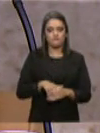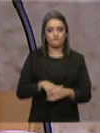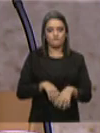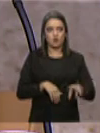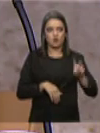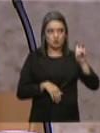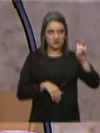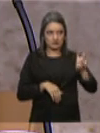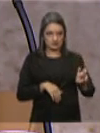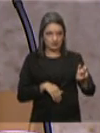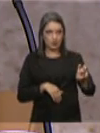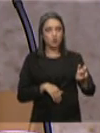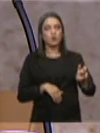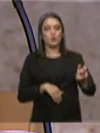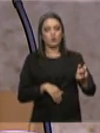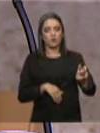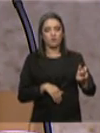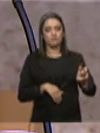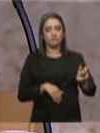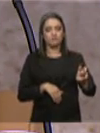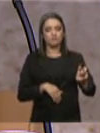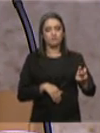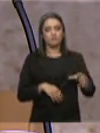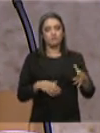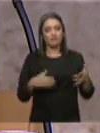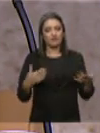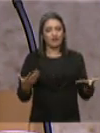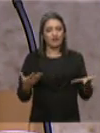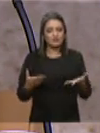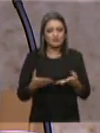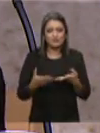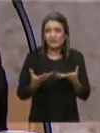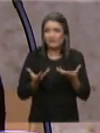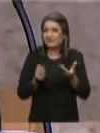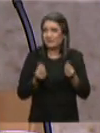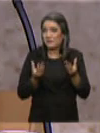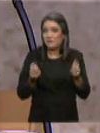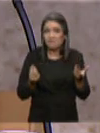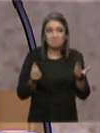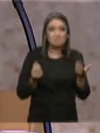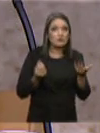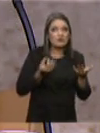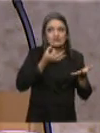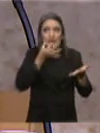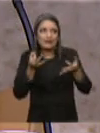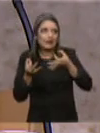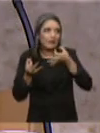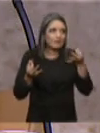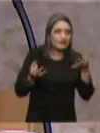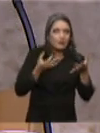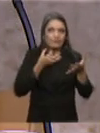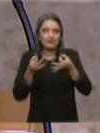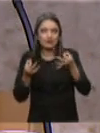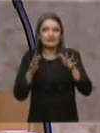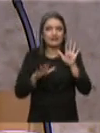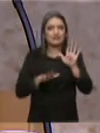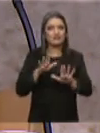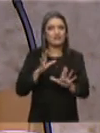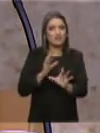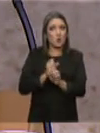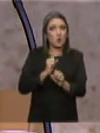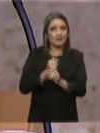pela modulação de efeitos, e por favor me corrijam, porque foram tantas as manifestações e intervenções, eu posso estar